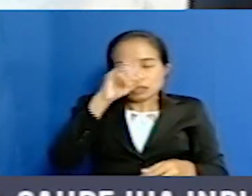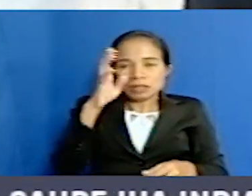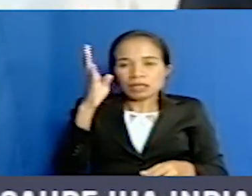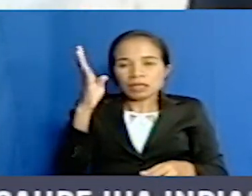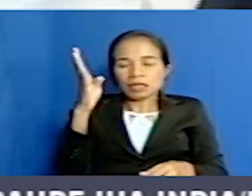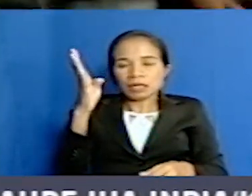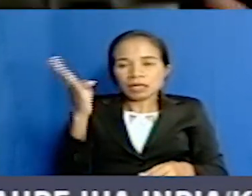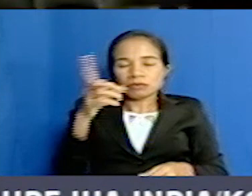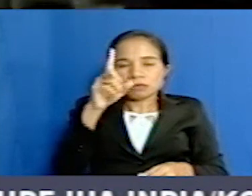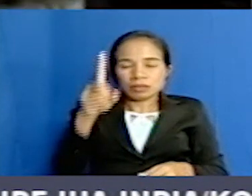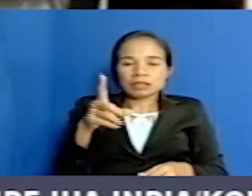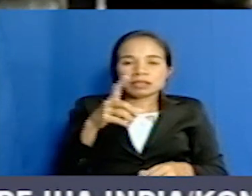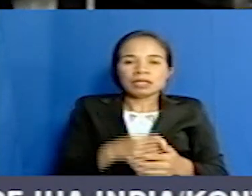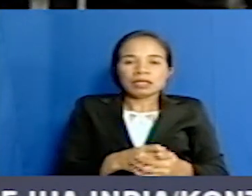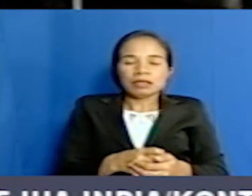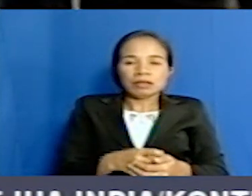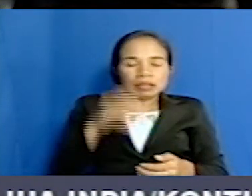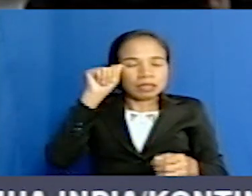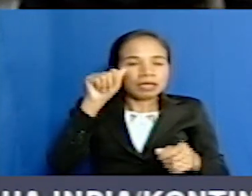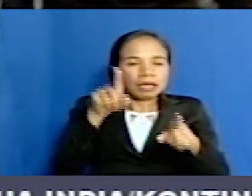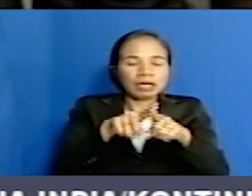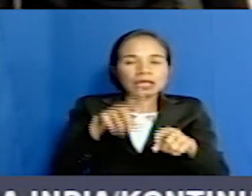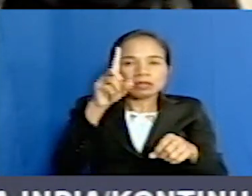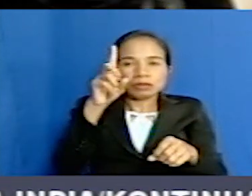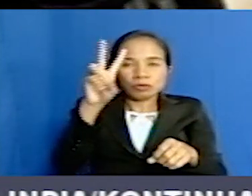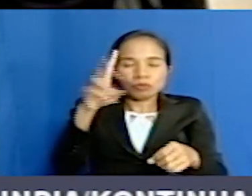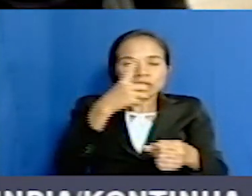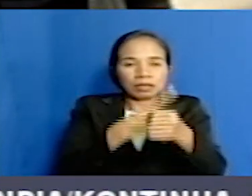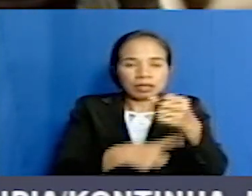mate non ne maluk ne rua sofre canek. Zvinalda Silva, Bairta Telling.